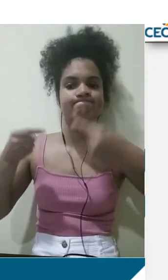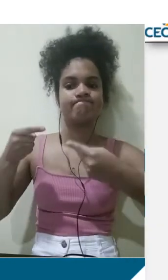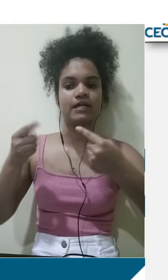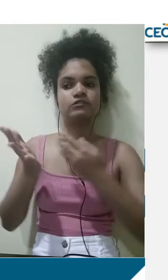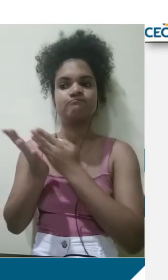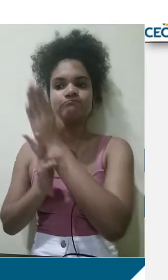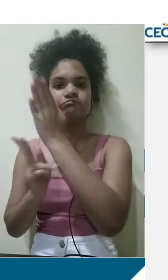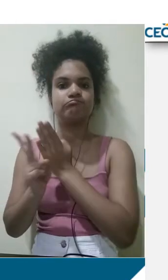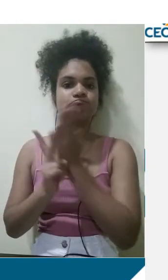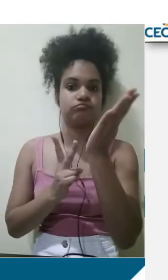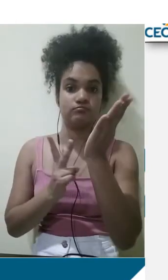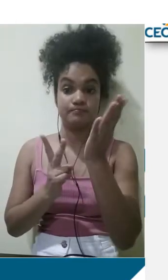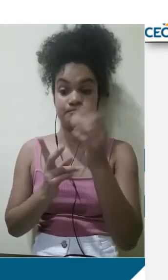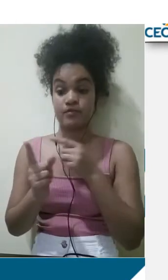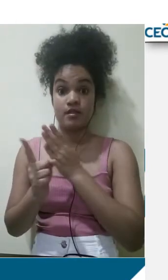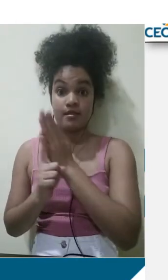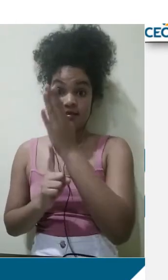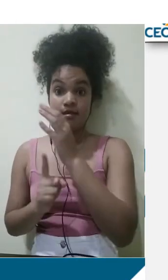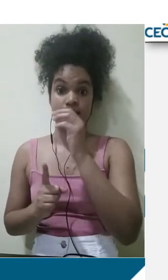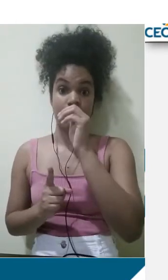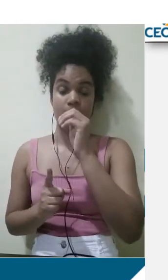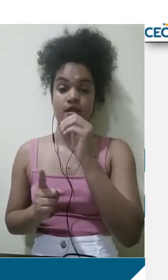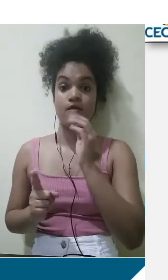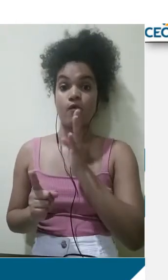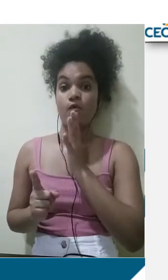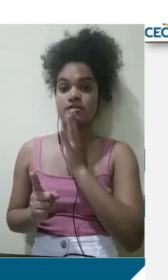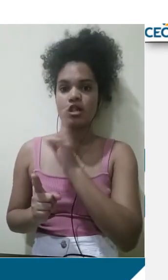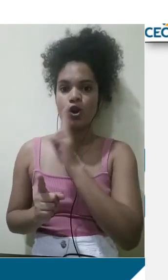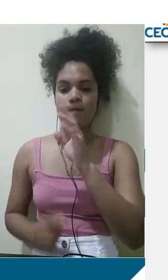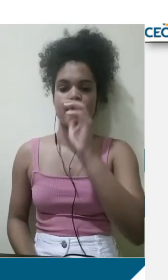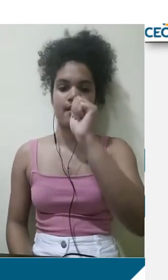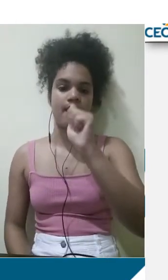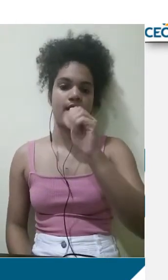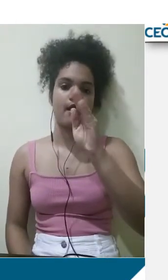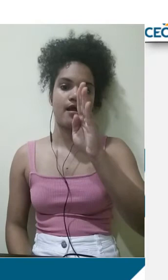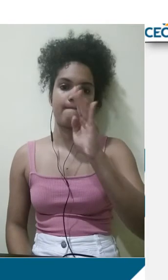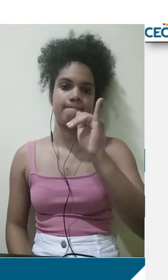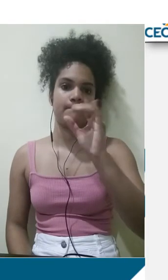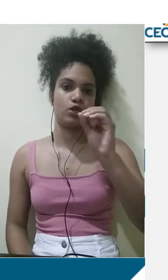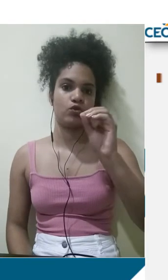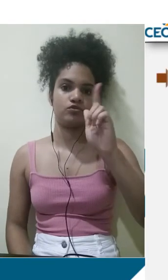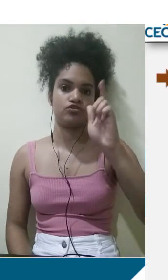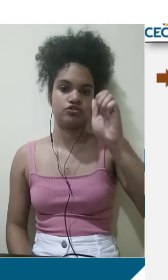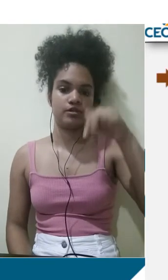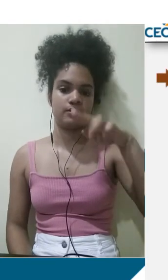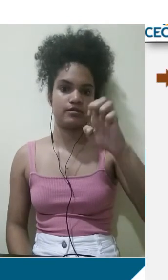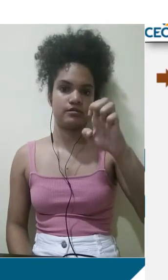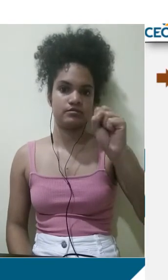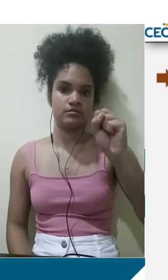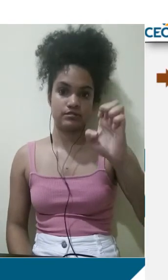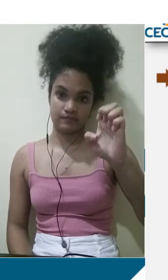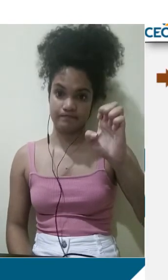entre duas linhas de pensamento. Uma delas é a que ficou conhecida como abiogênese. A ideia